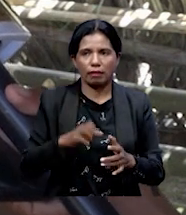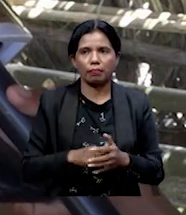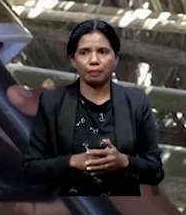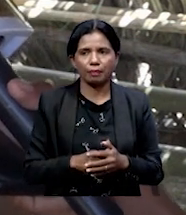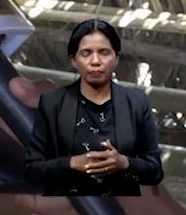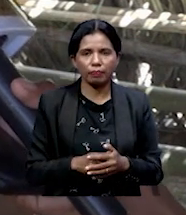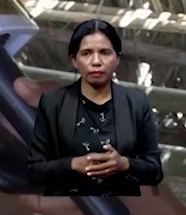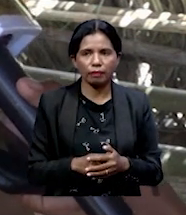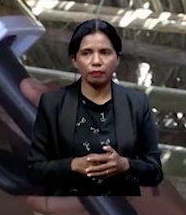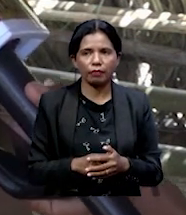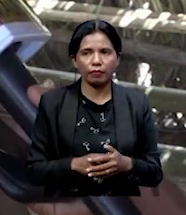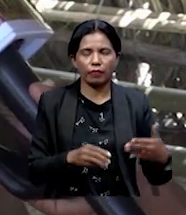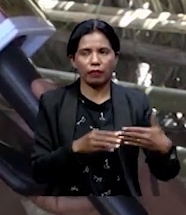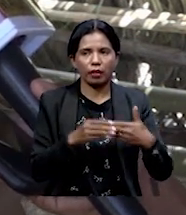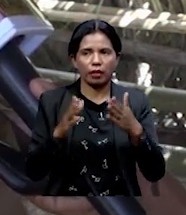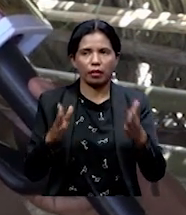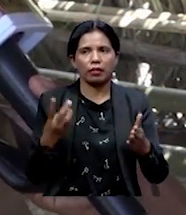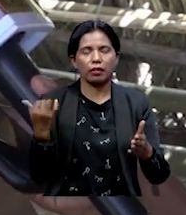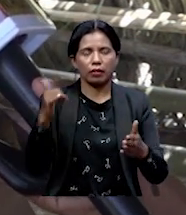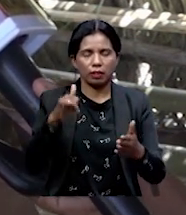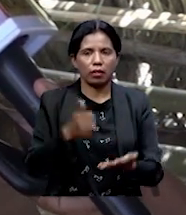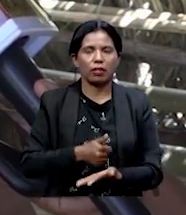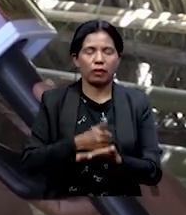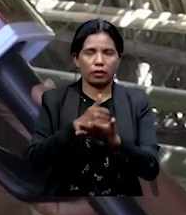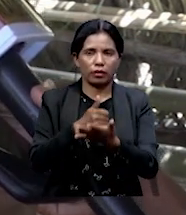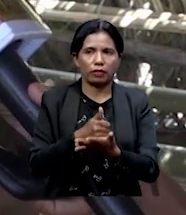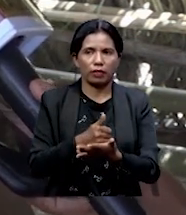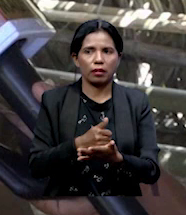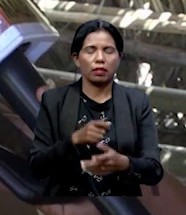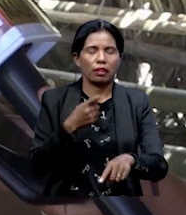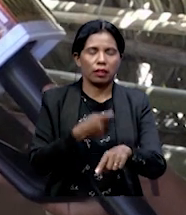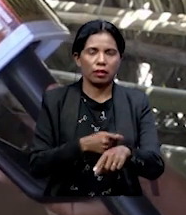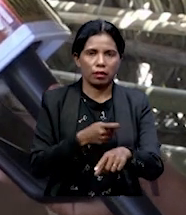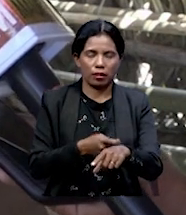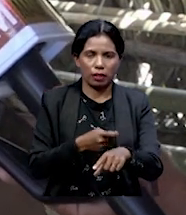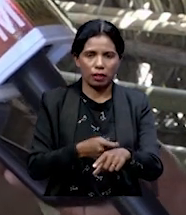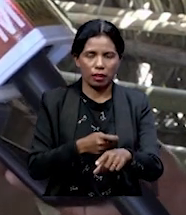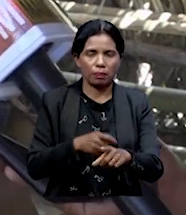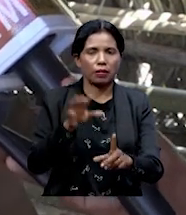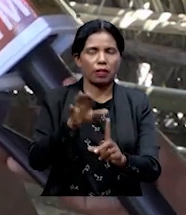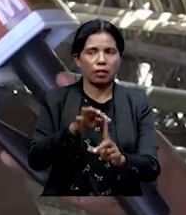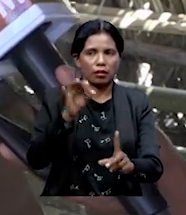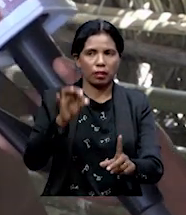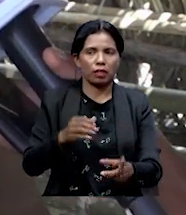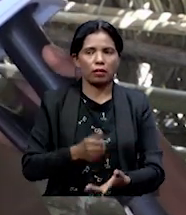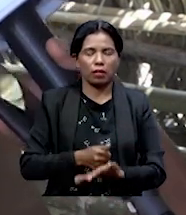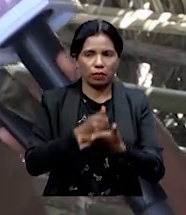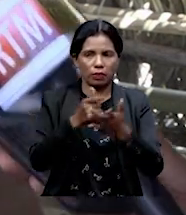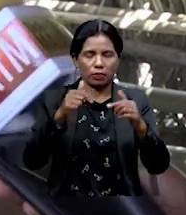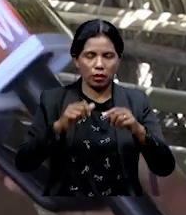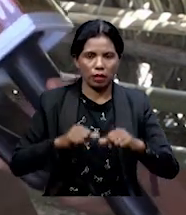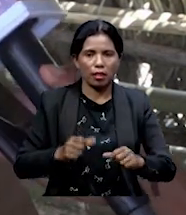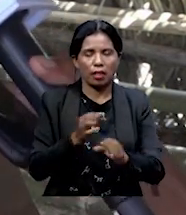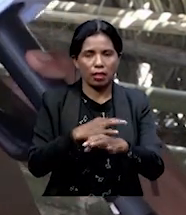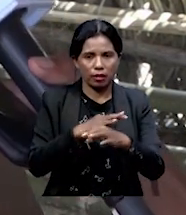naíulo balu atumai mostra apoio, o tempo elisa mostra bele apoio hoje mai do da estrada